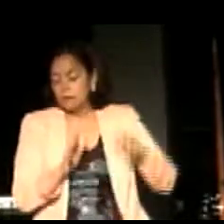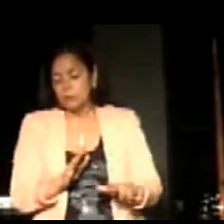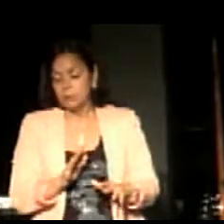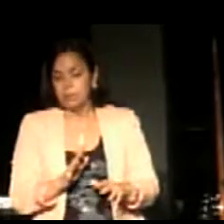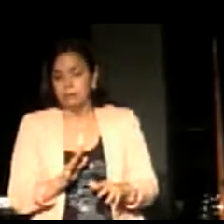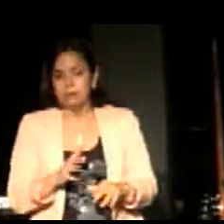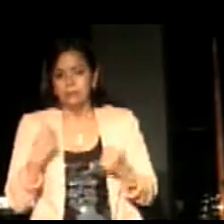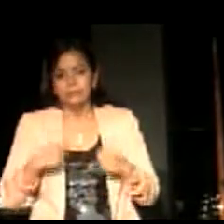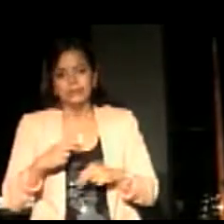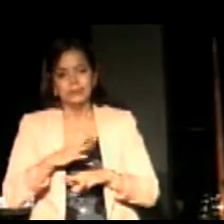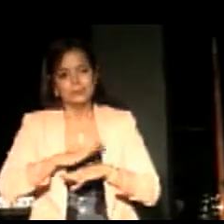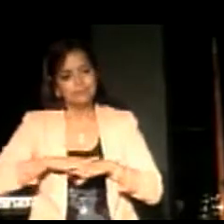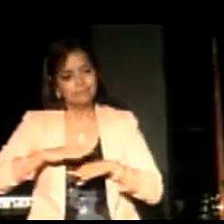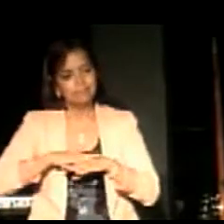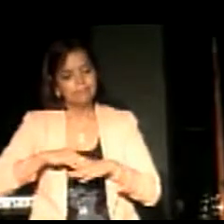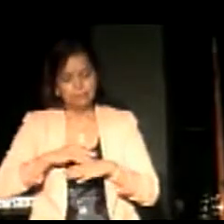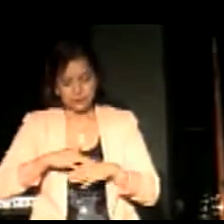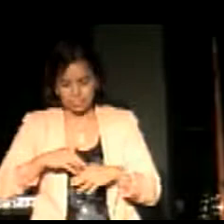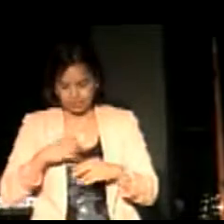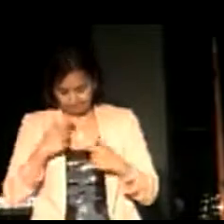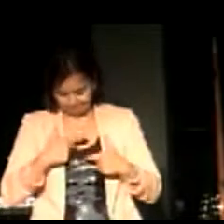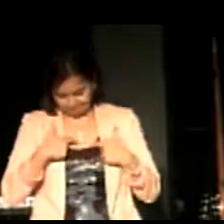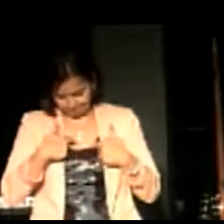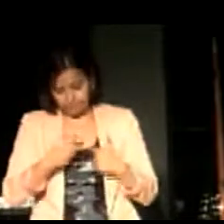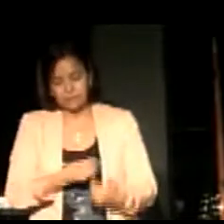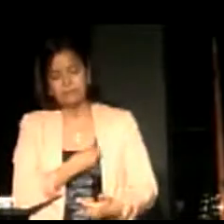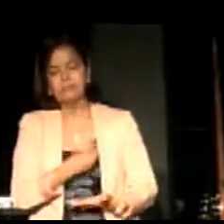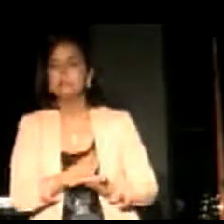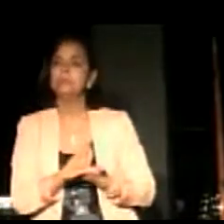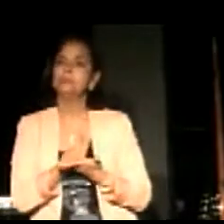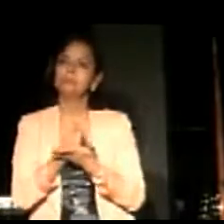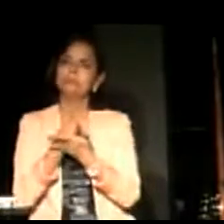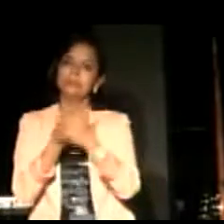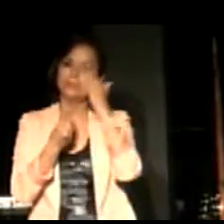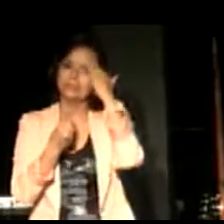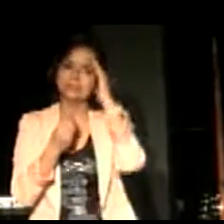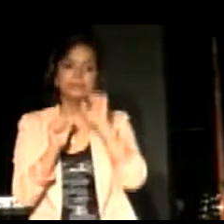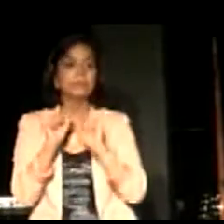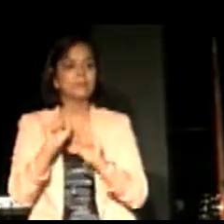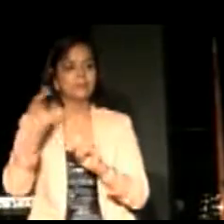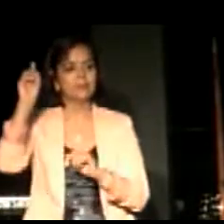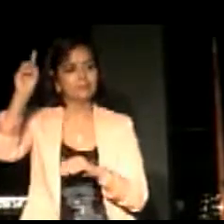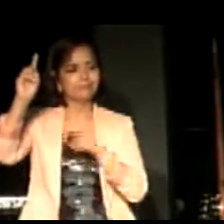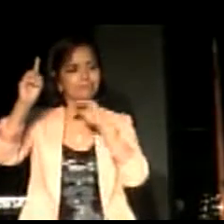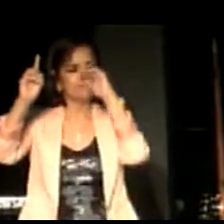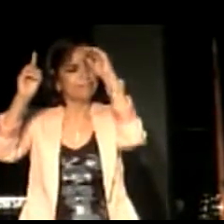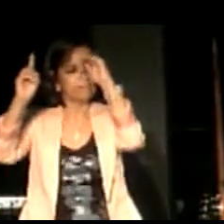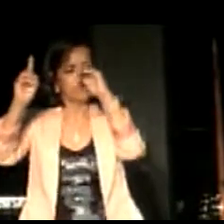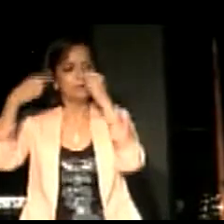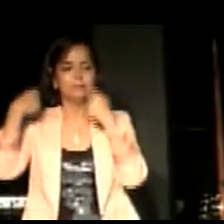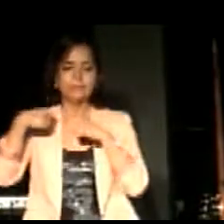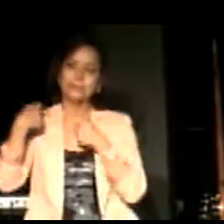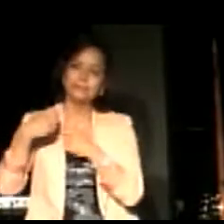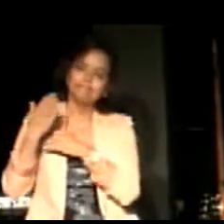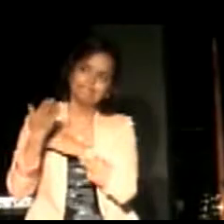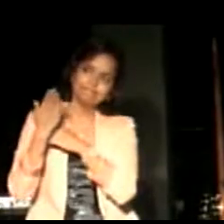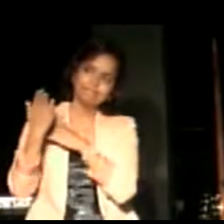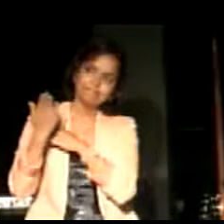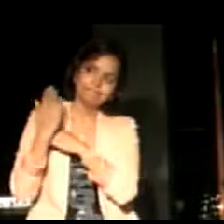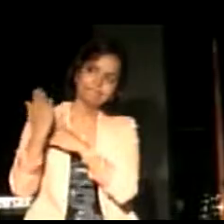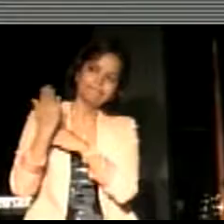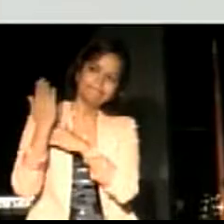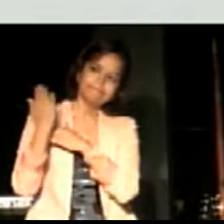manso, disponha-se. Reconheça que Deus é soberano, viva na dependência de